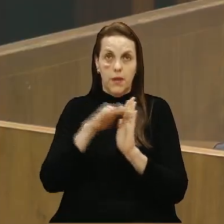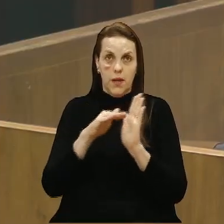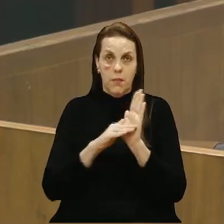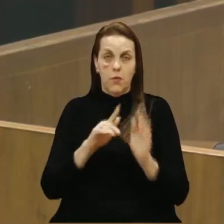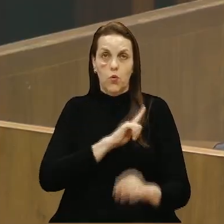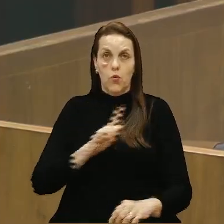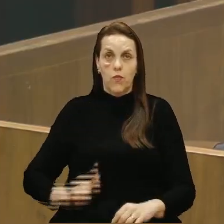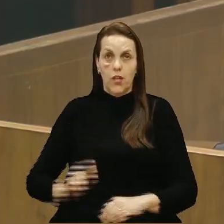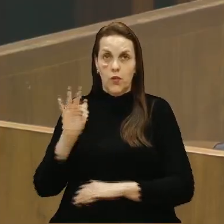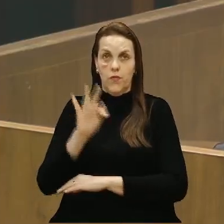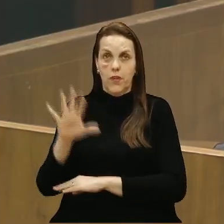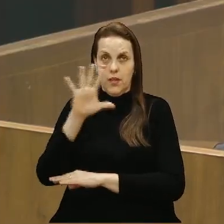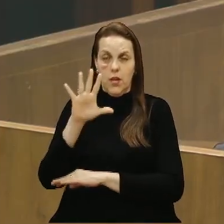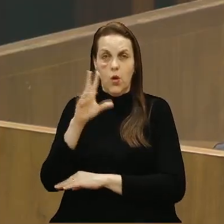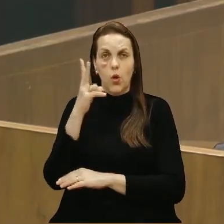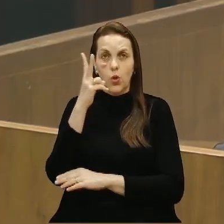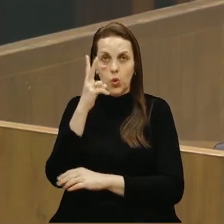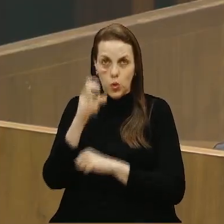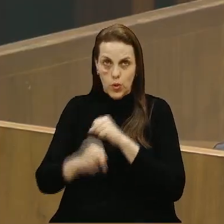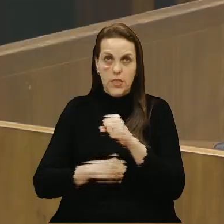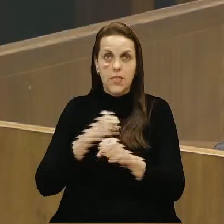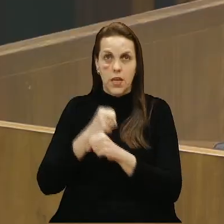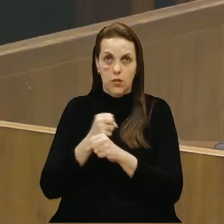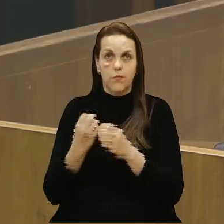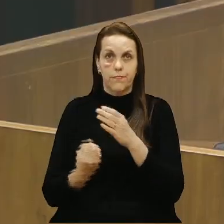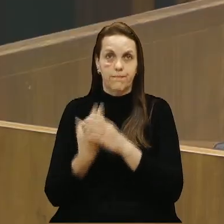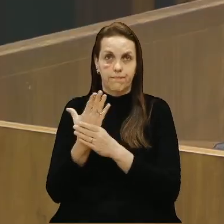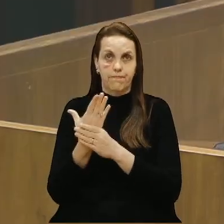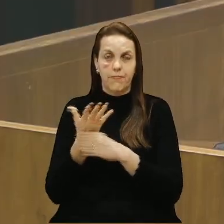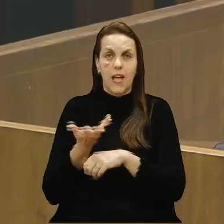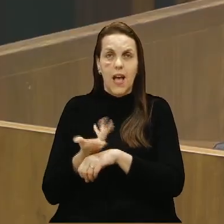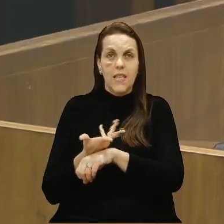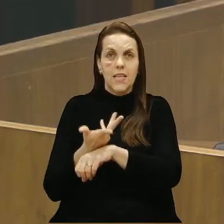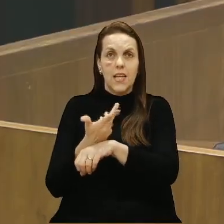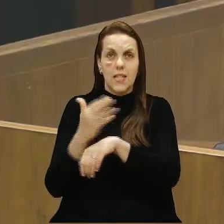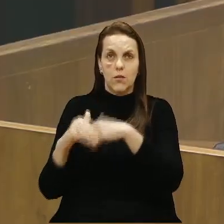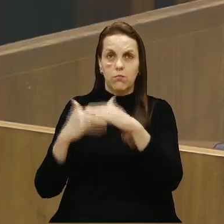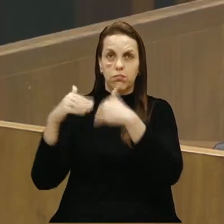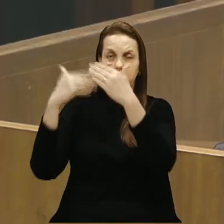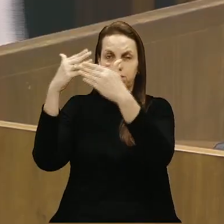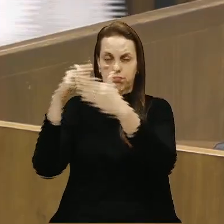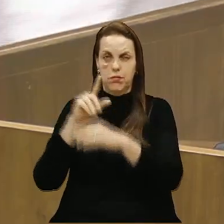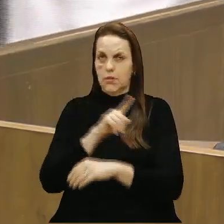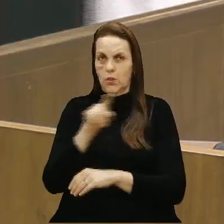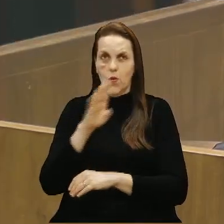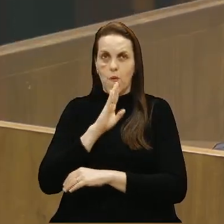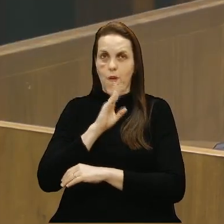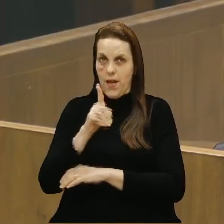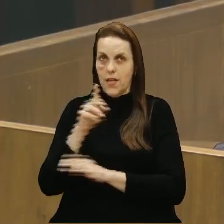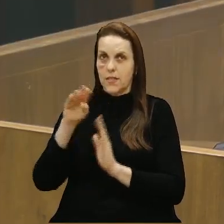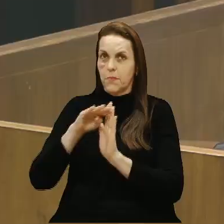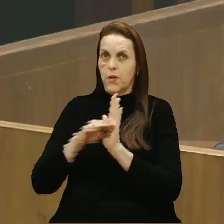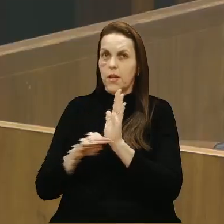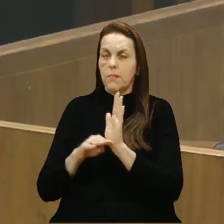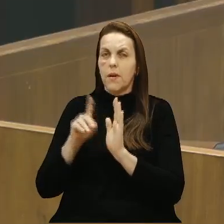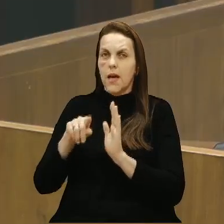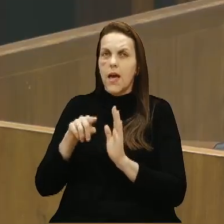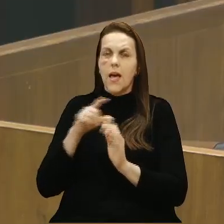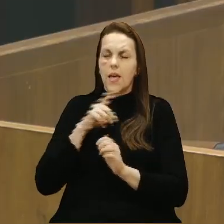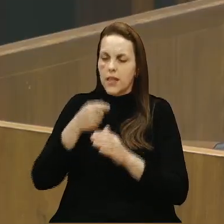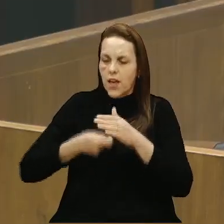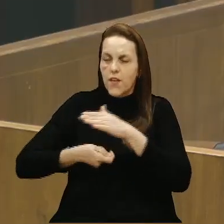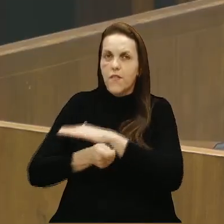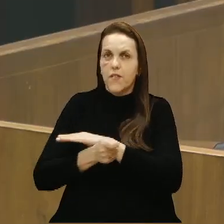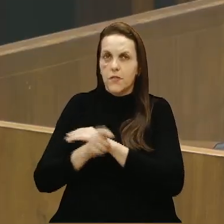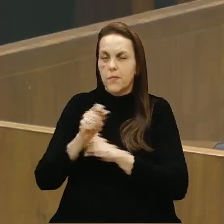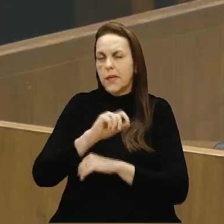foi lançado há 2 anos, é um programa de aceleração do crescimento, para quem não conhece, e ele projeta investimentos de